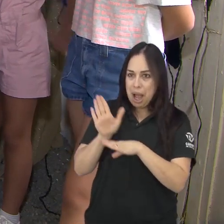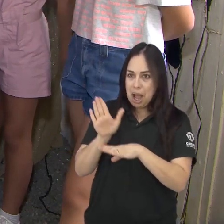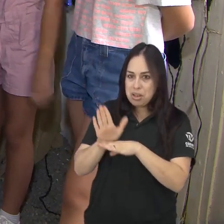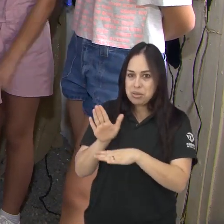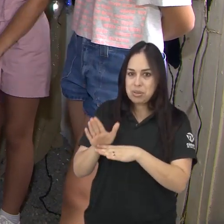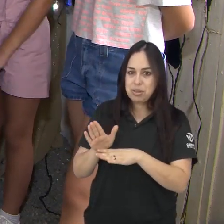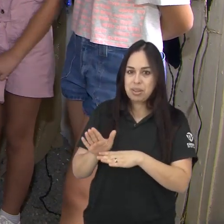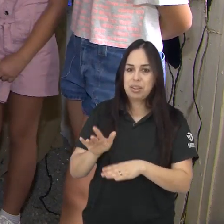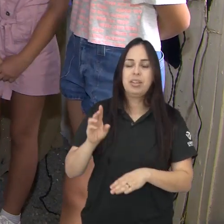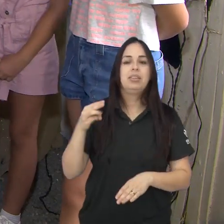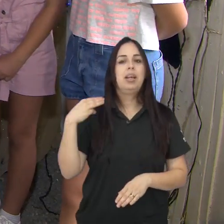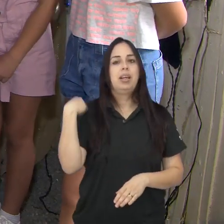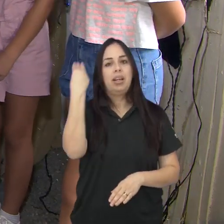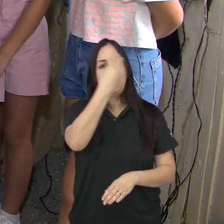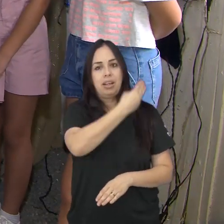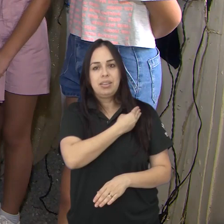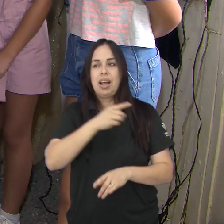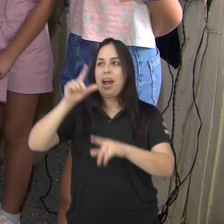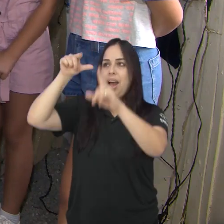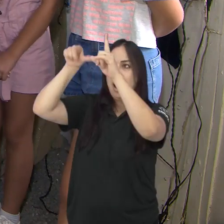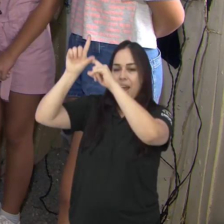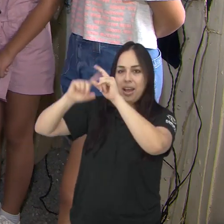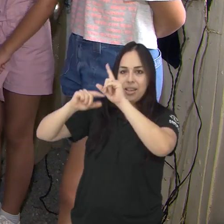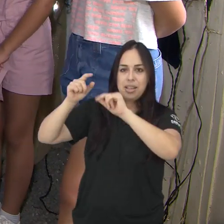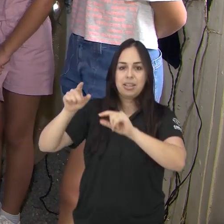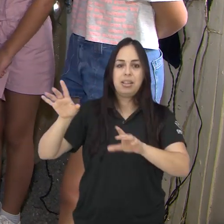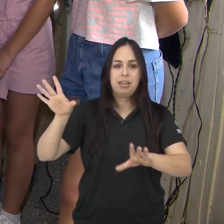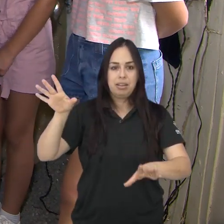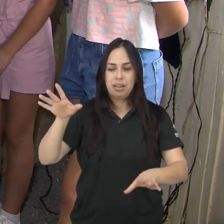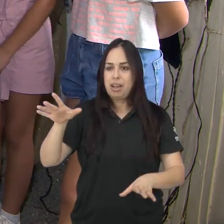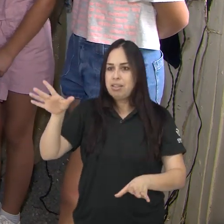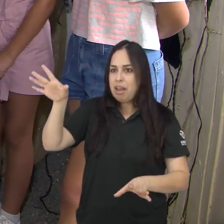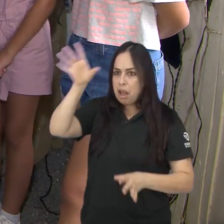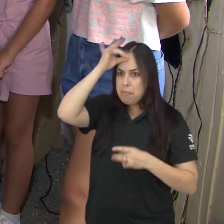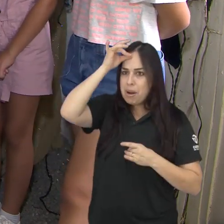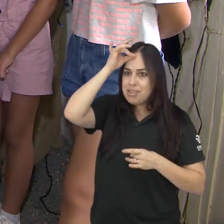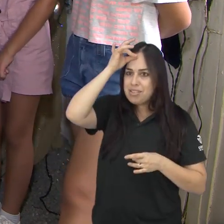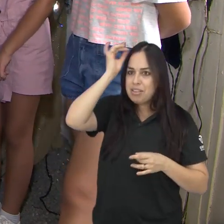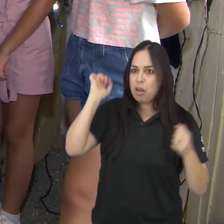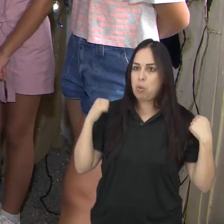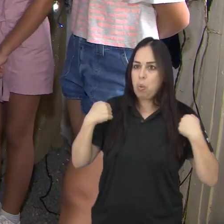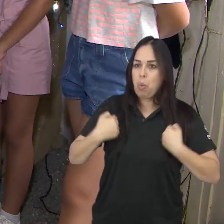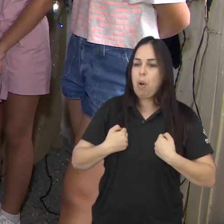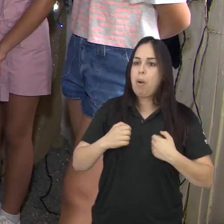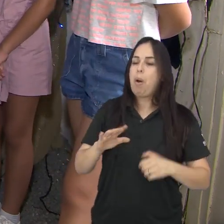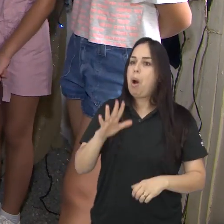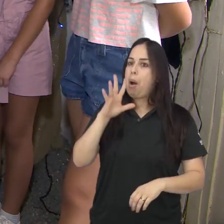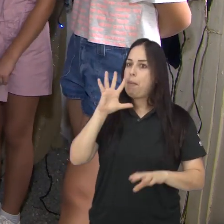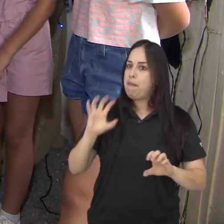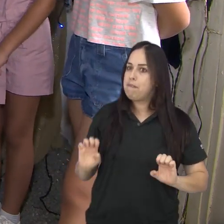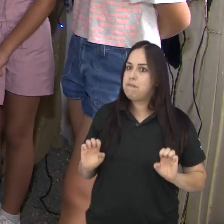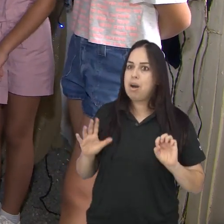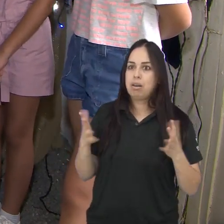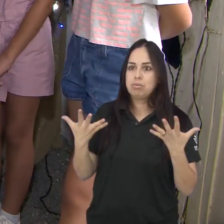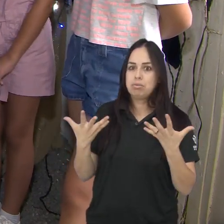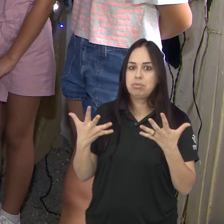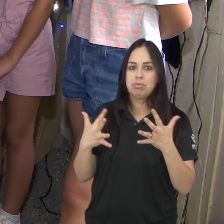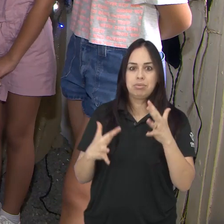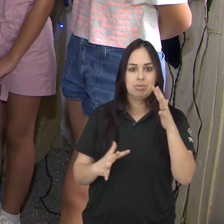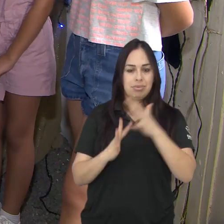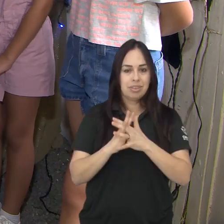vocês participam, óbvio, né? Aí um é o anjo, Nossa Senhora, a estrela. Então os tem meninos... até a vestimenta, tem super gente, legal. Que